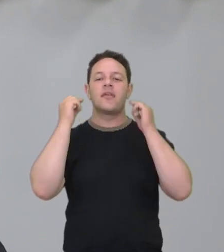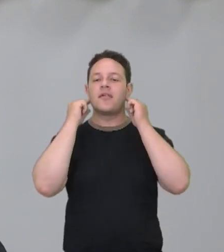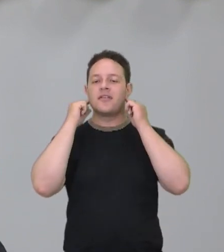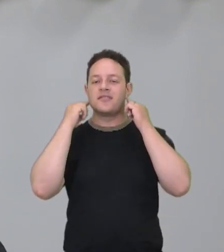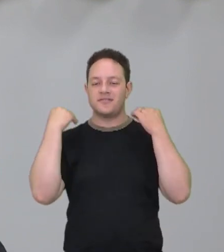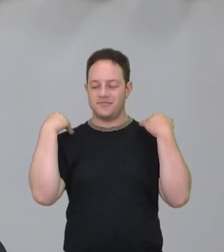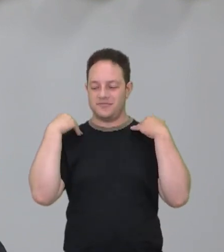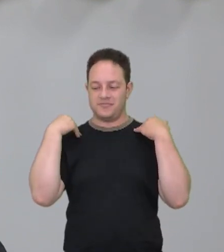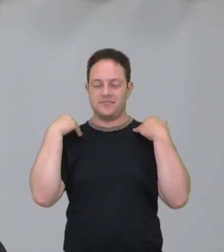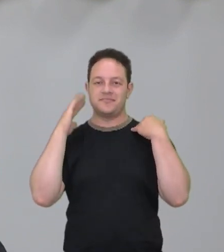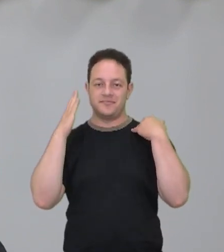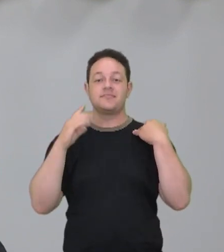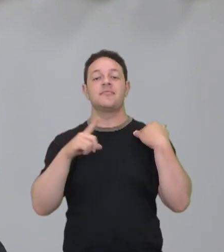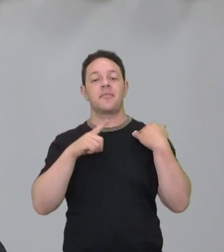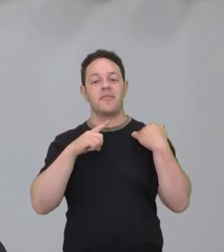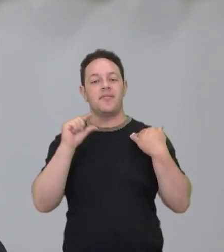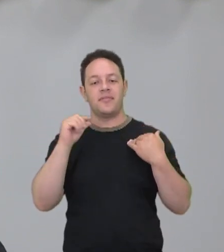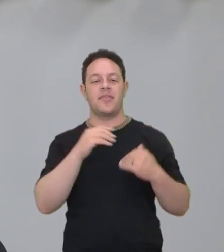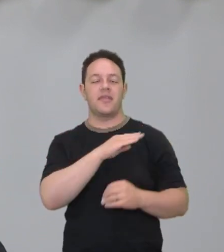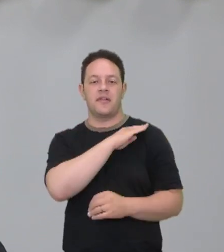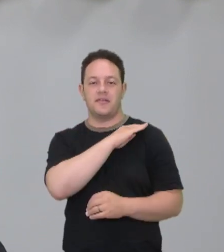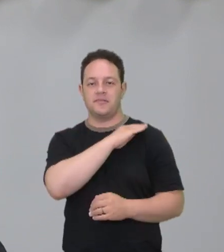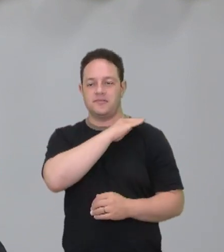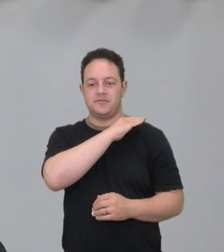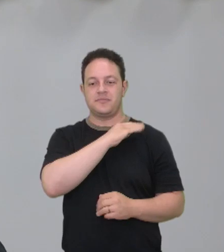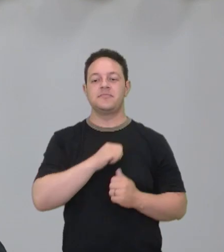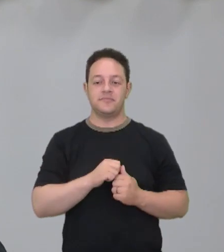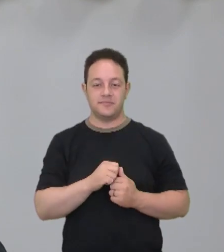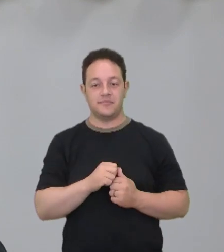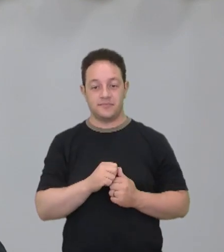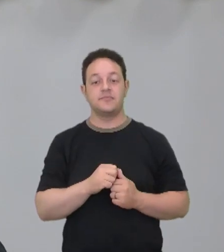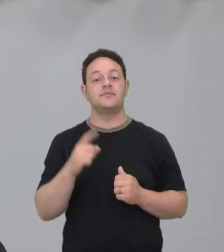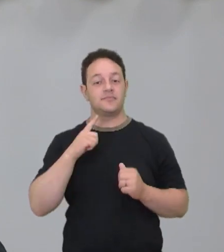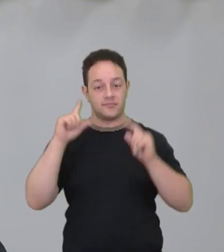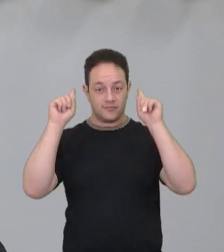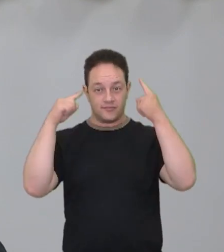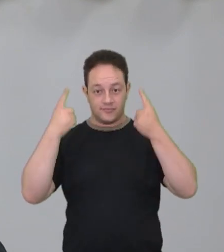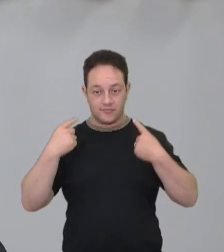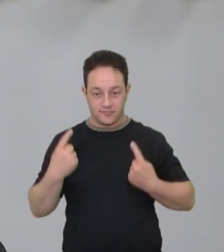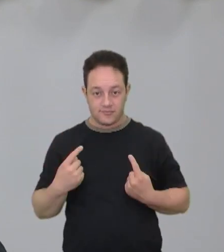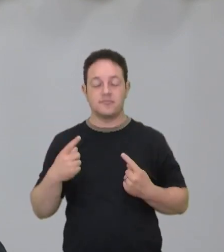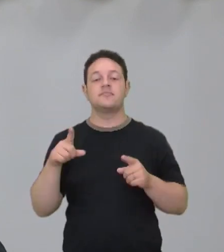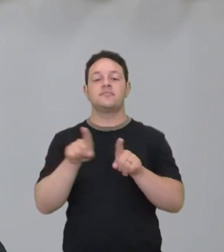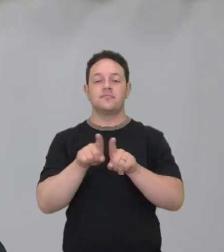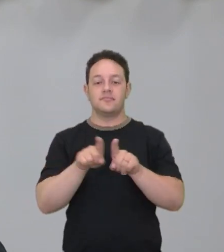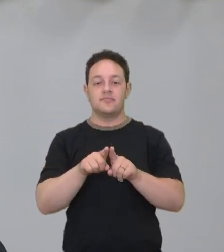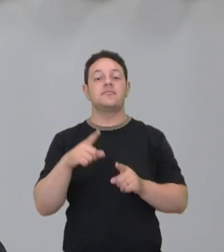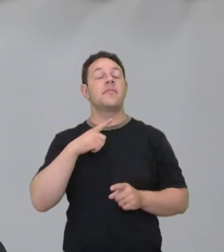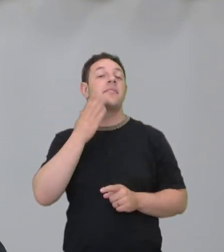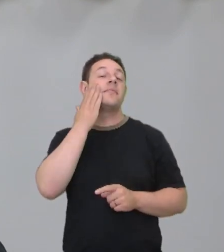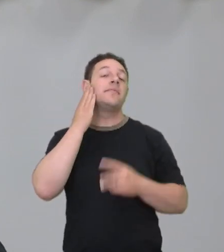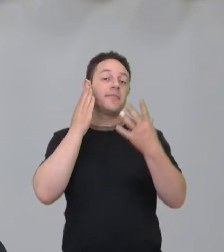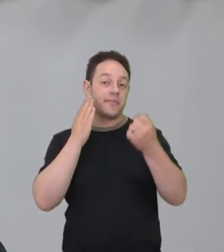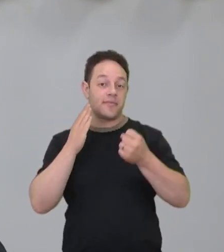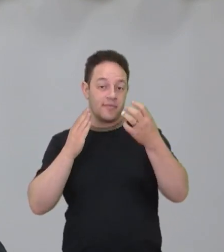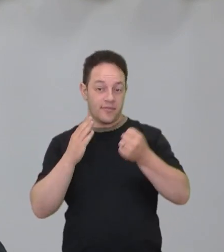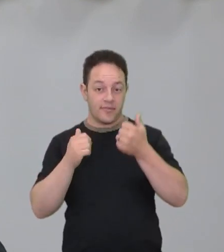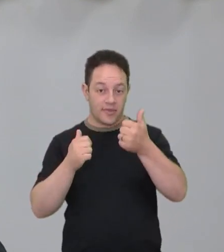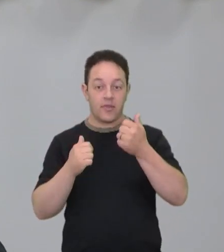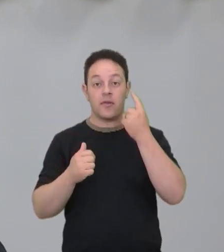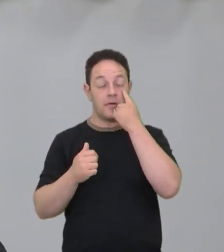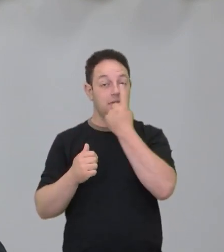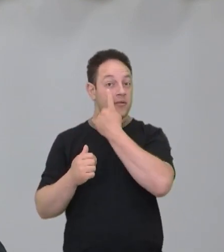né? E assim, um pouquinho acima dos ombros. Eles são encaracolados, tenho a pele branca,